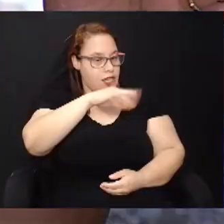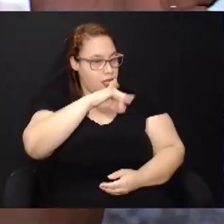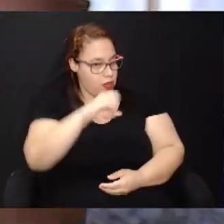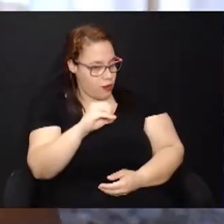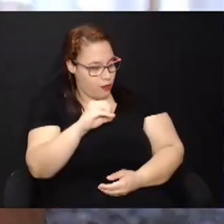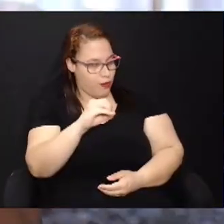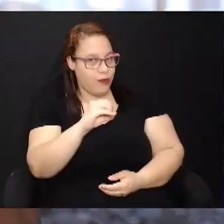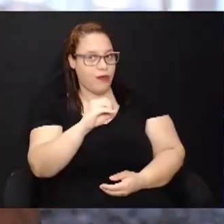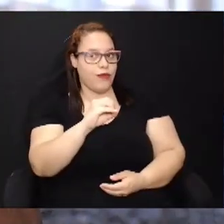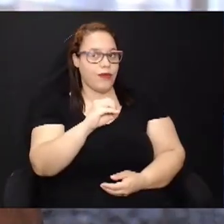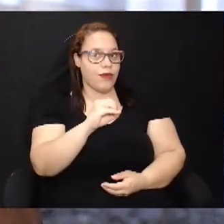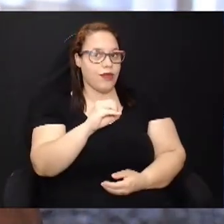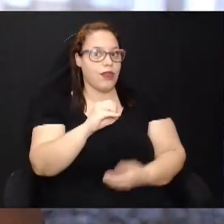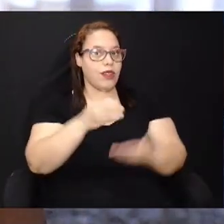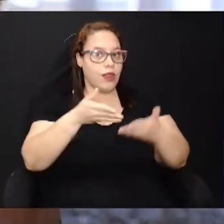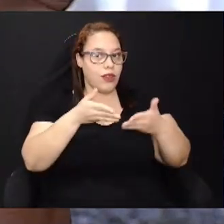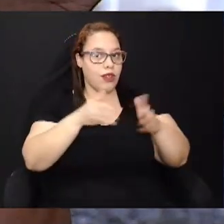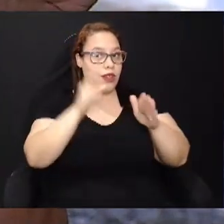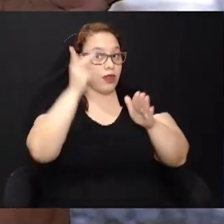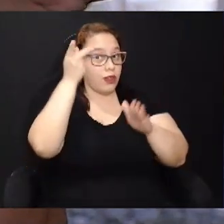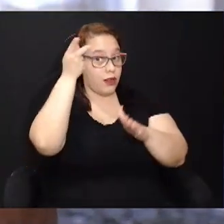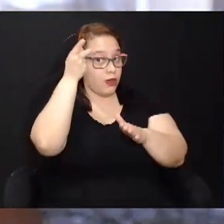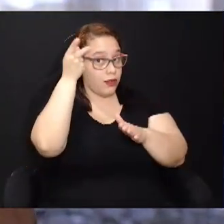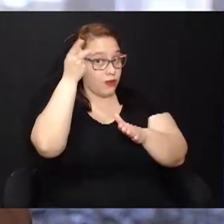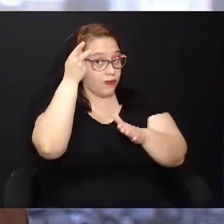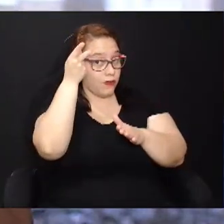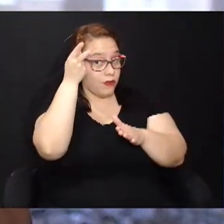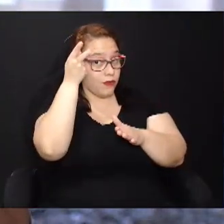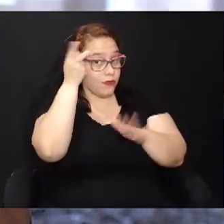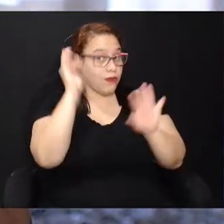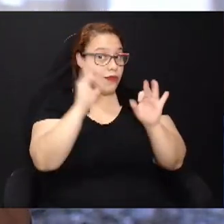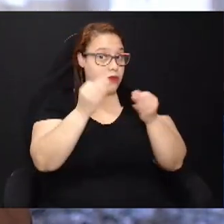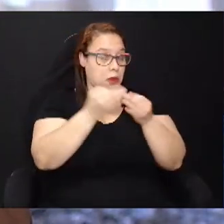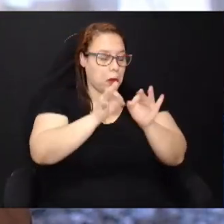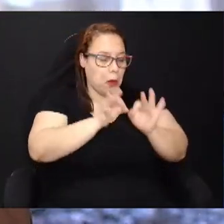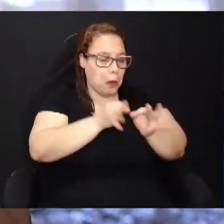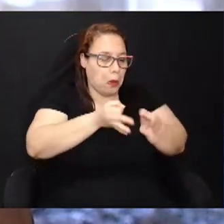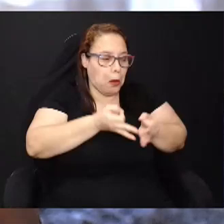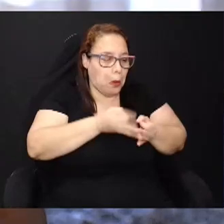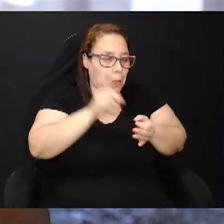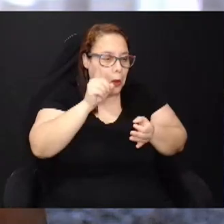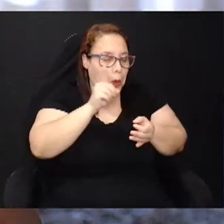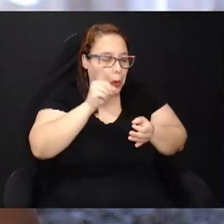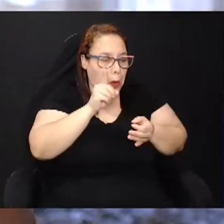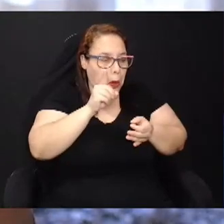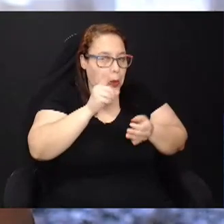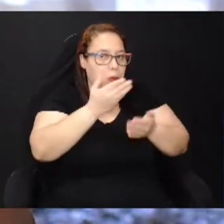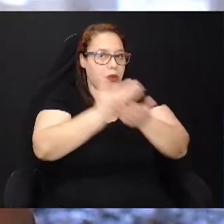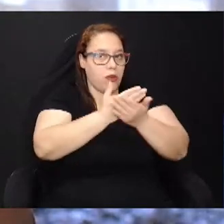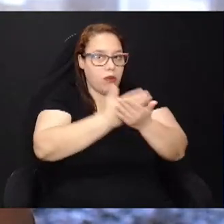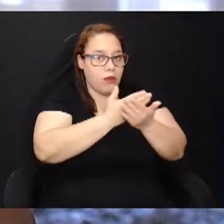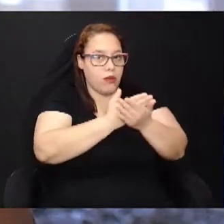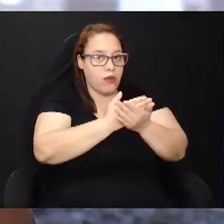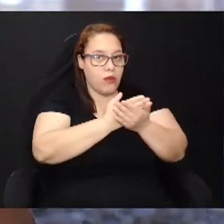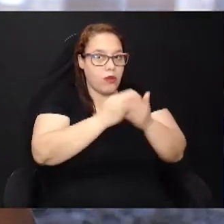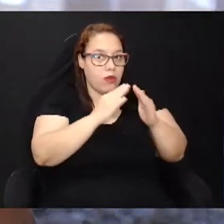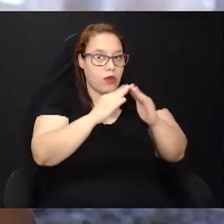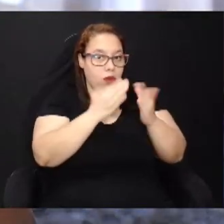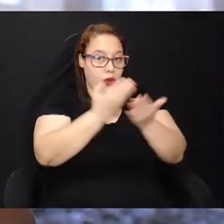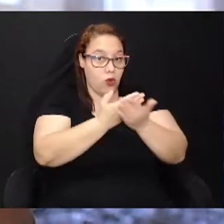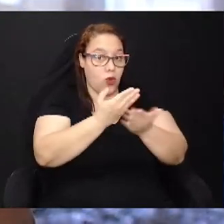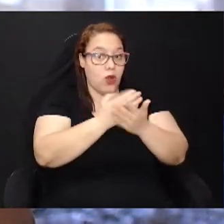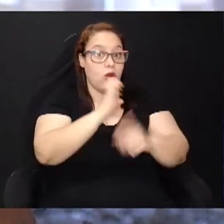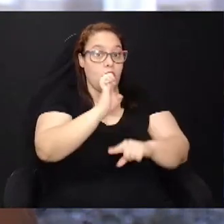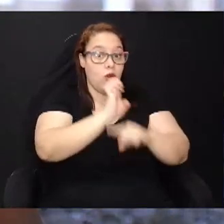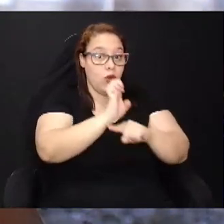São Paulo, uma família bem simplesinha lá, estudei bastante lá, em colégio do estado. E